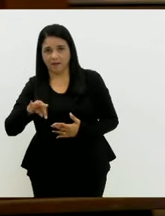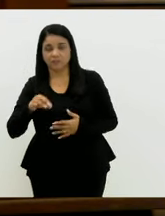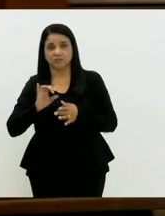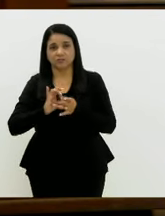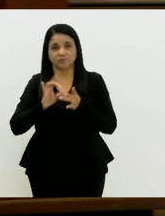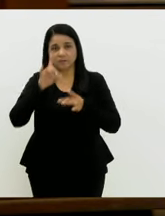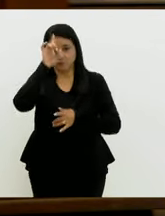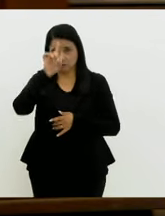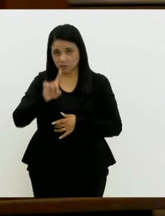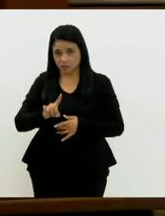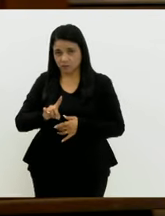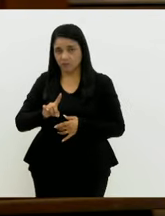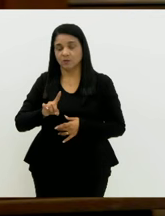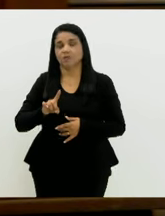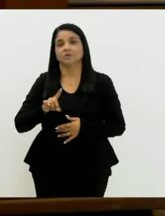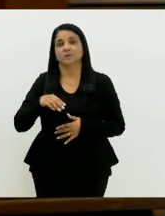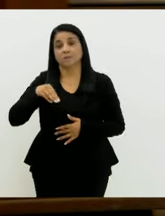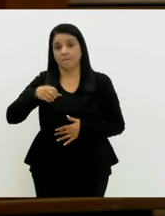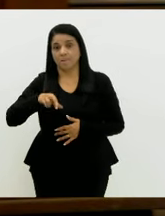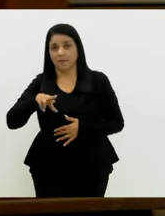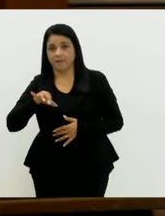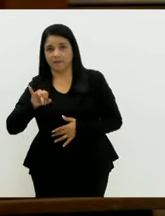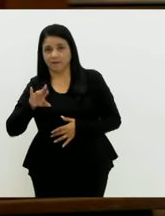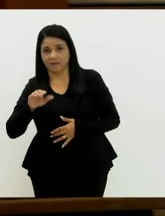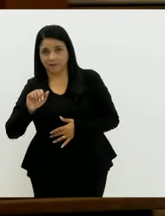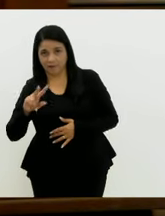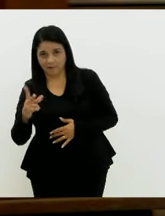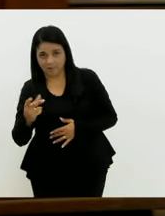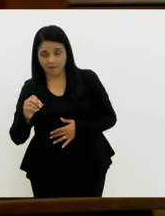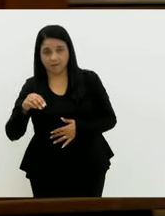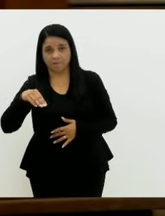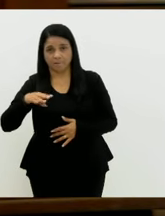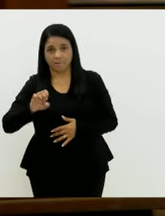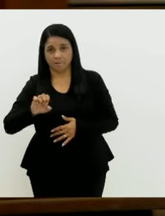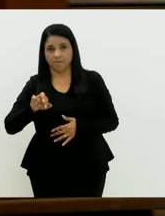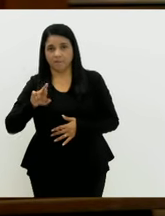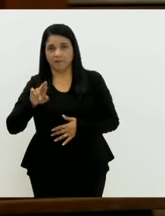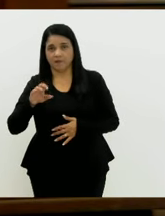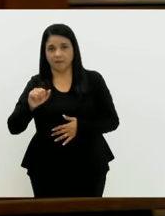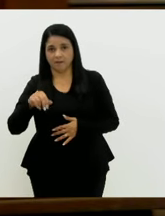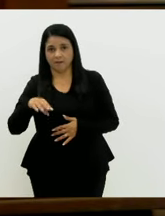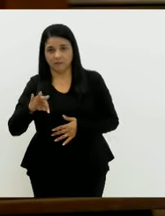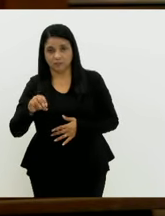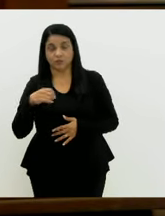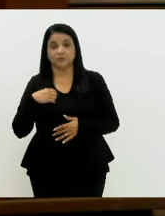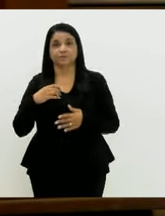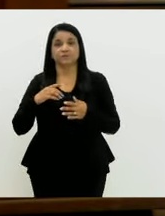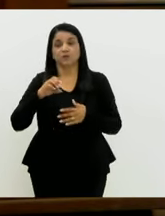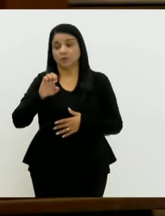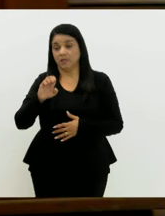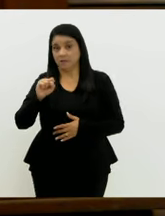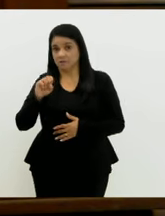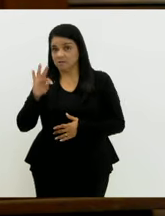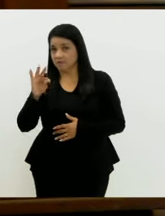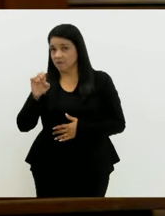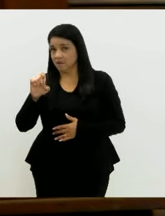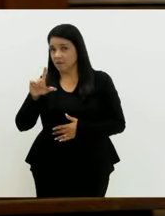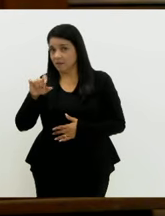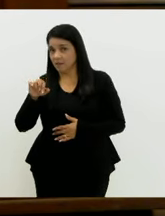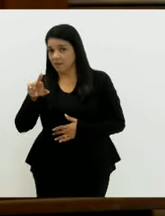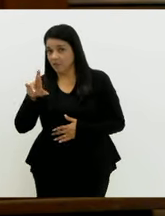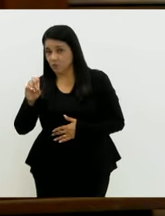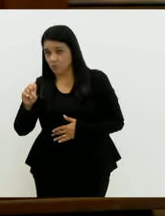de Marinha Mercante. O estaleiro Mauá, que é localizado no bairro da Ponta do Areal,